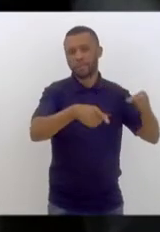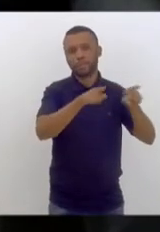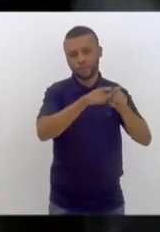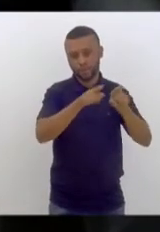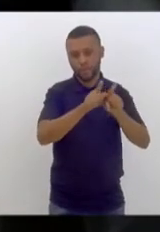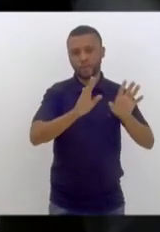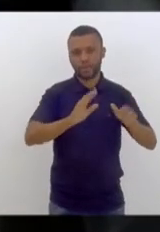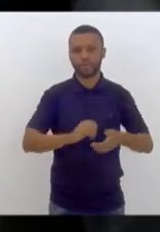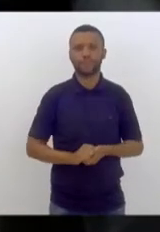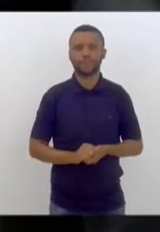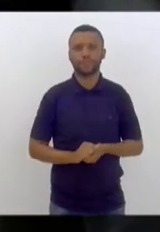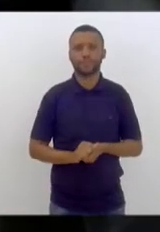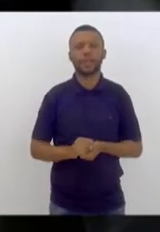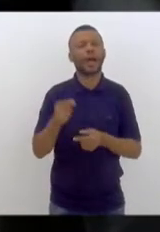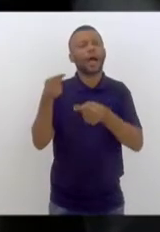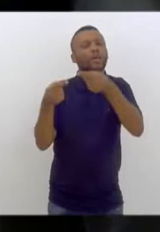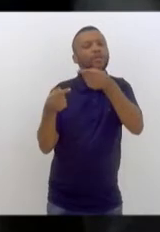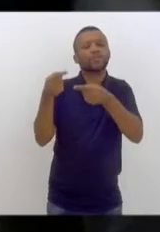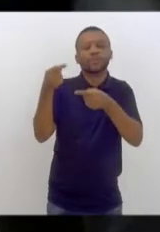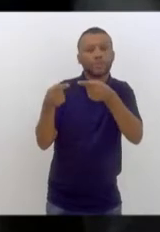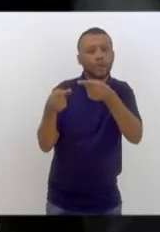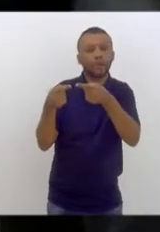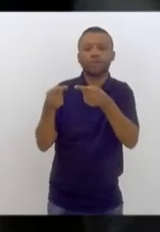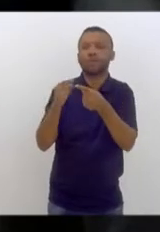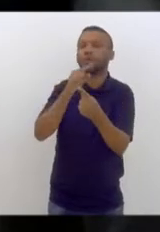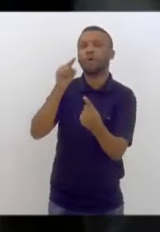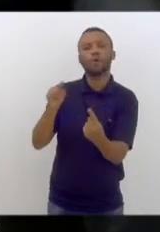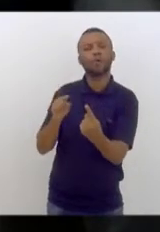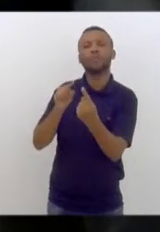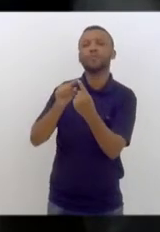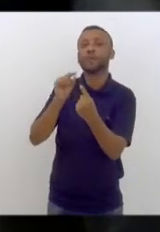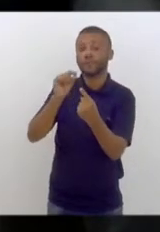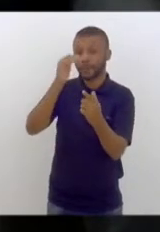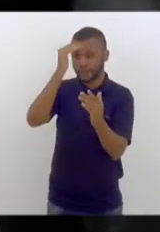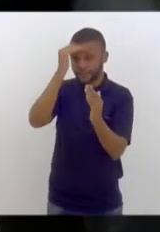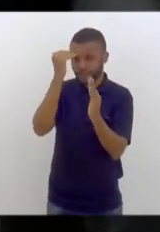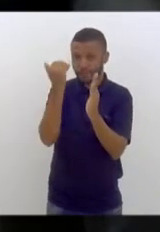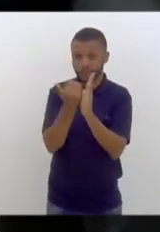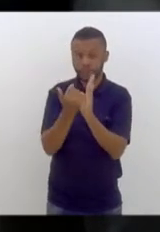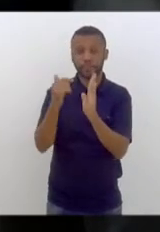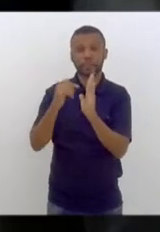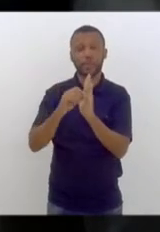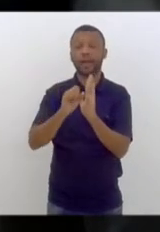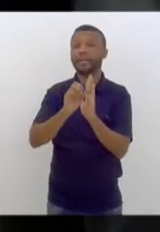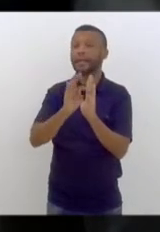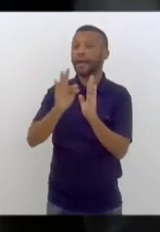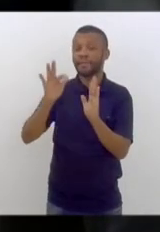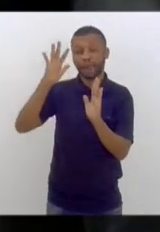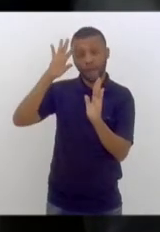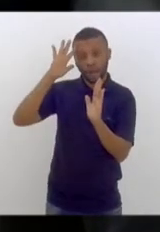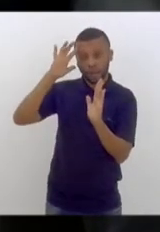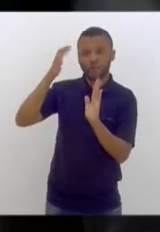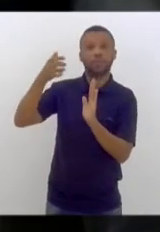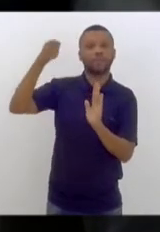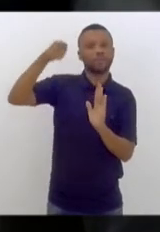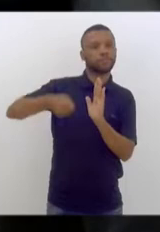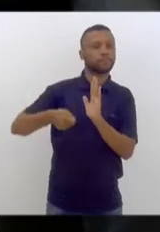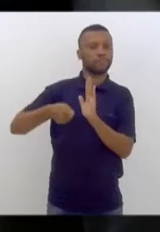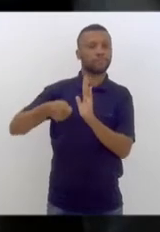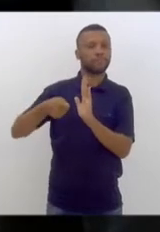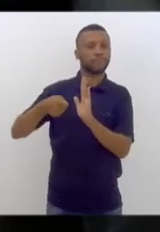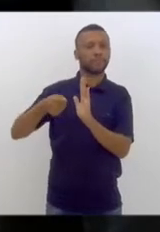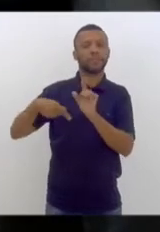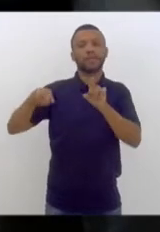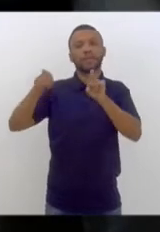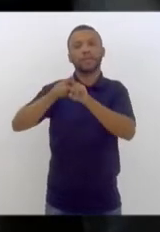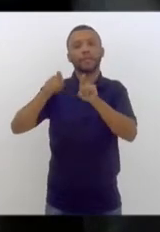E as deliberações foram que, de fato, era para ser cumprida a decisão do Supremo, incluindo o município do Rio